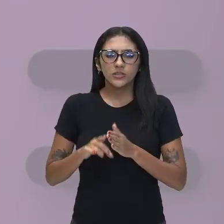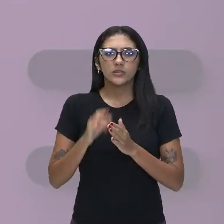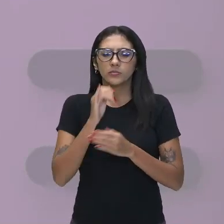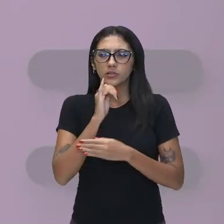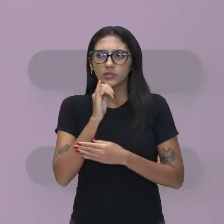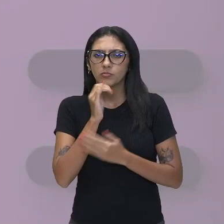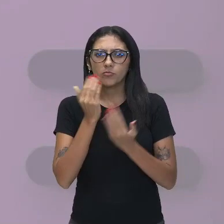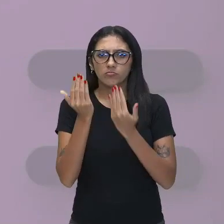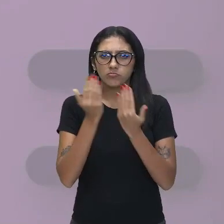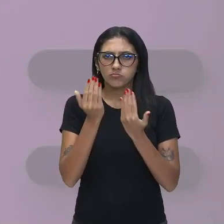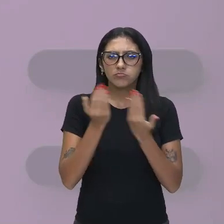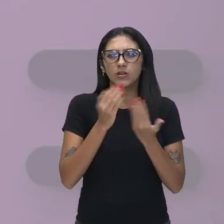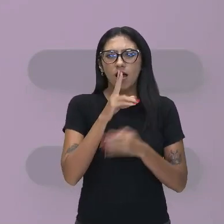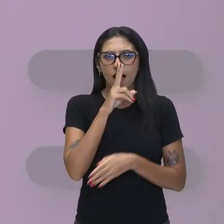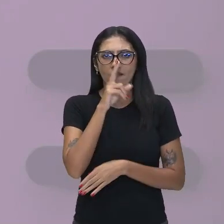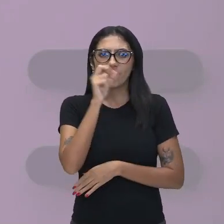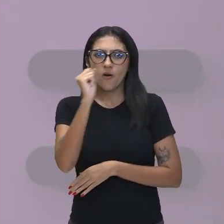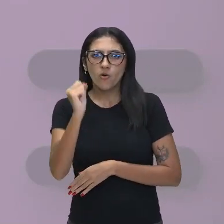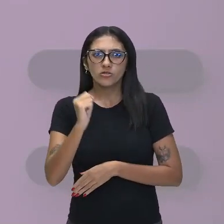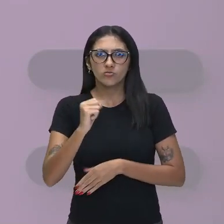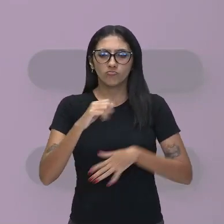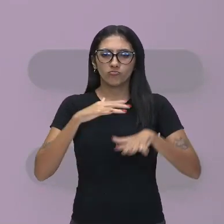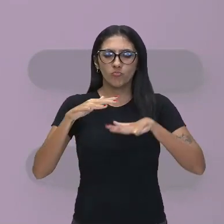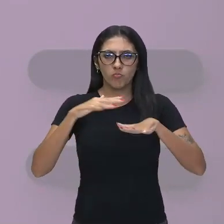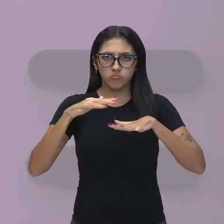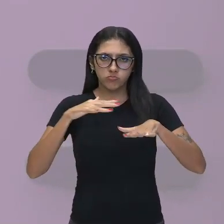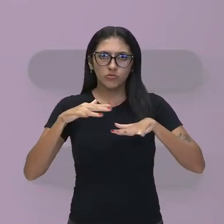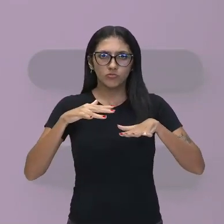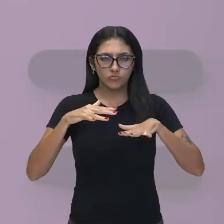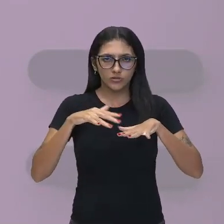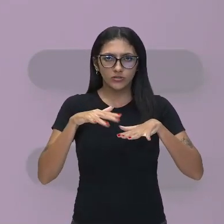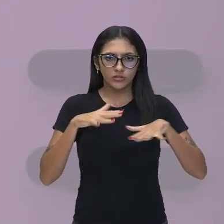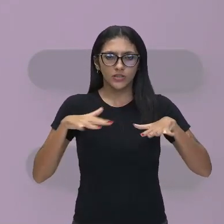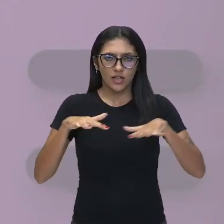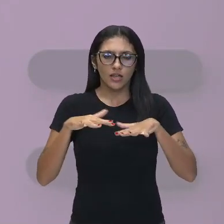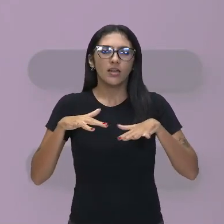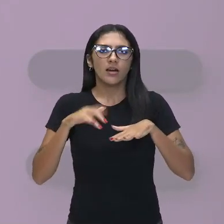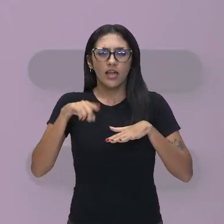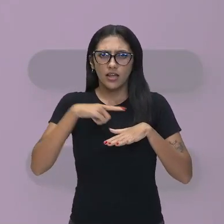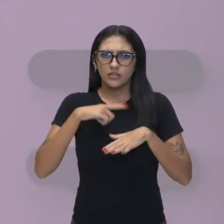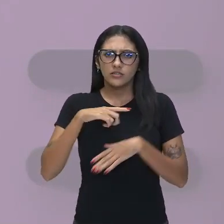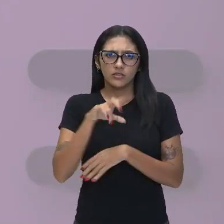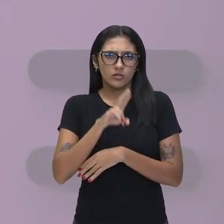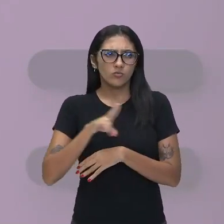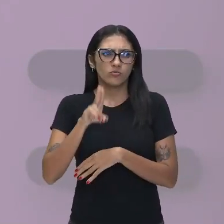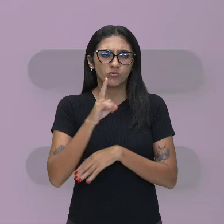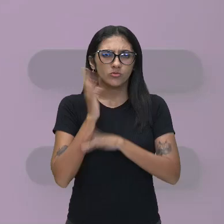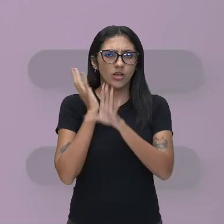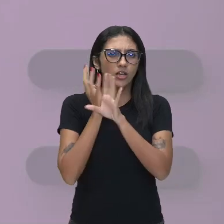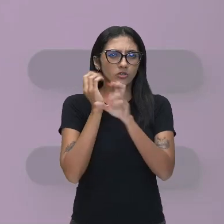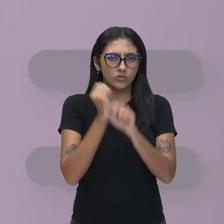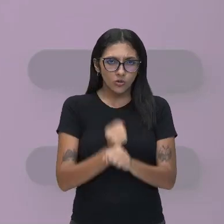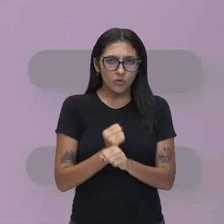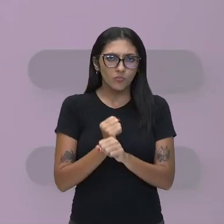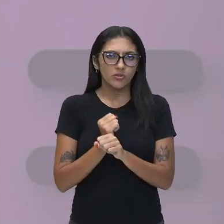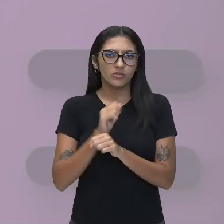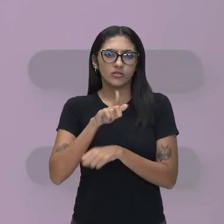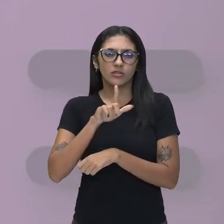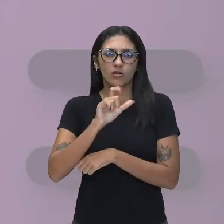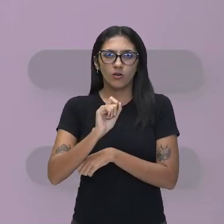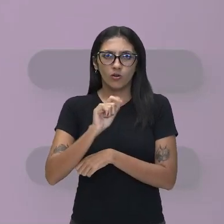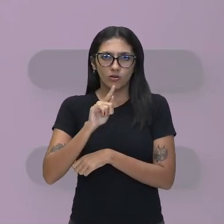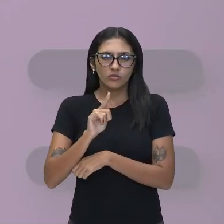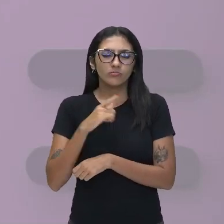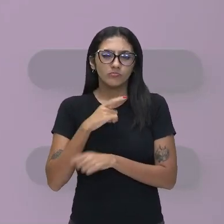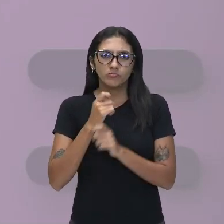mede a intensidade dos terremotos, ela usa os cálculos de logaritmos para chegar naquele valor,